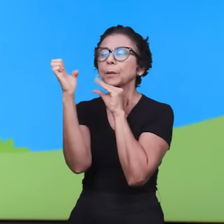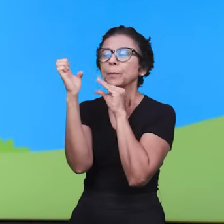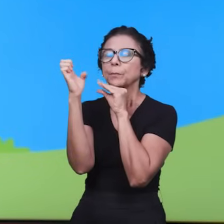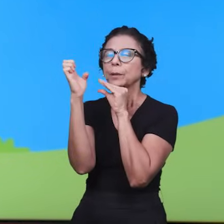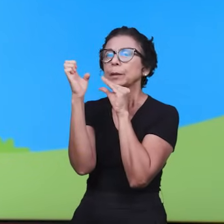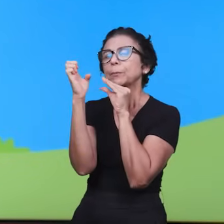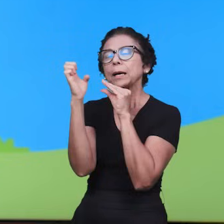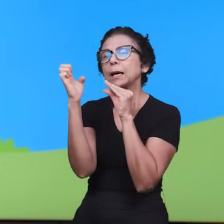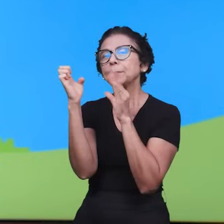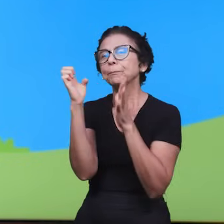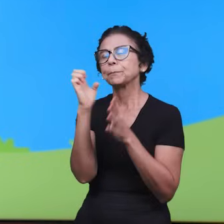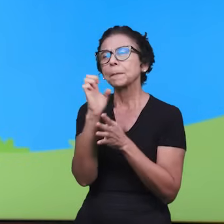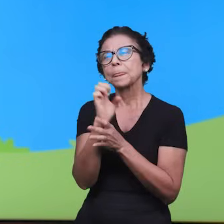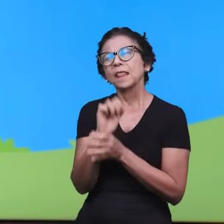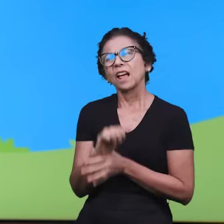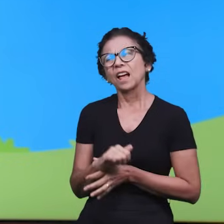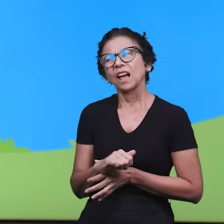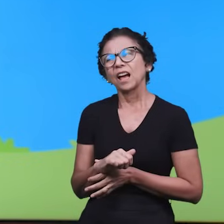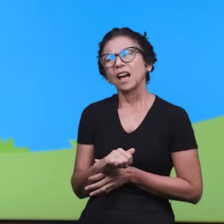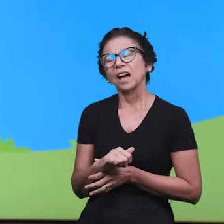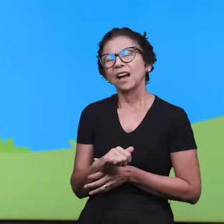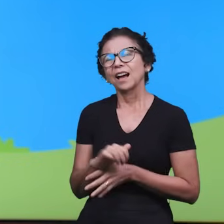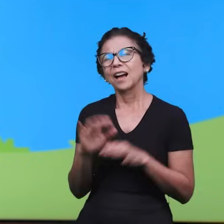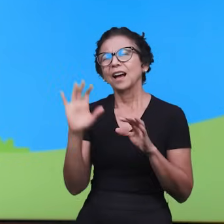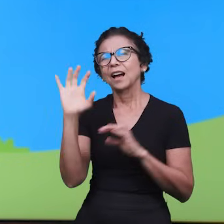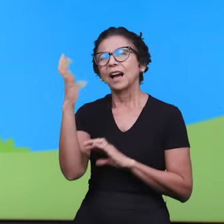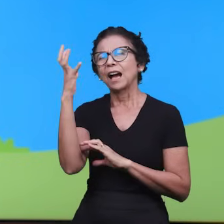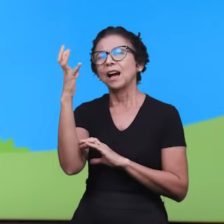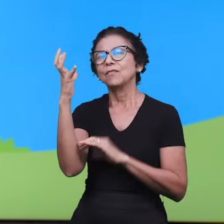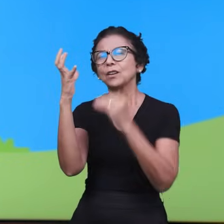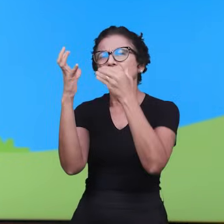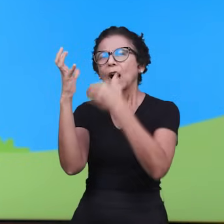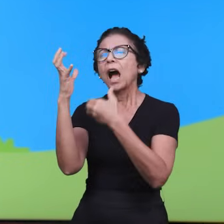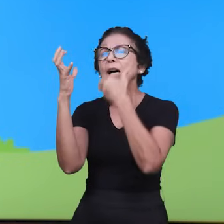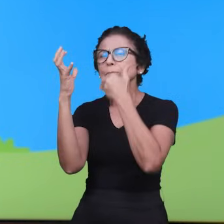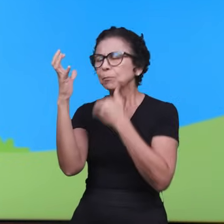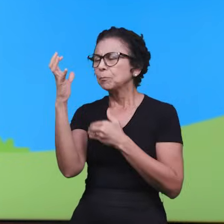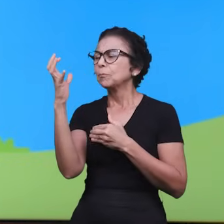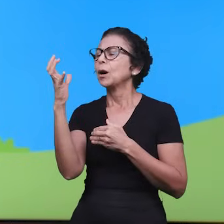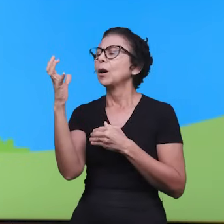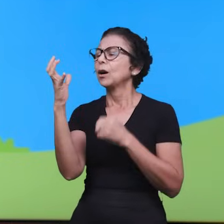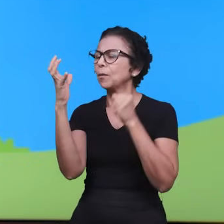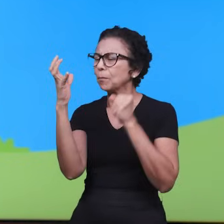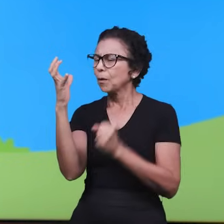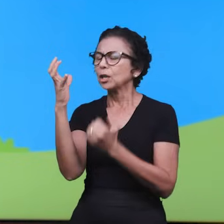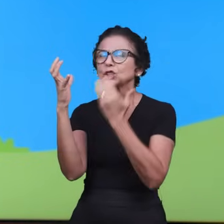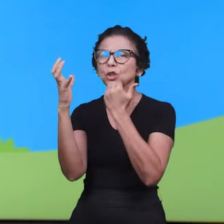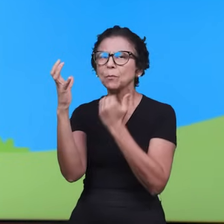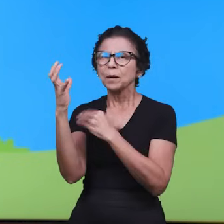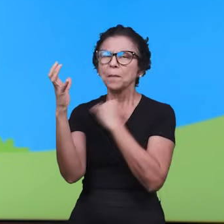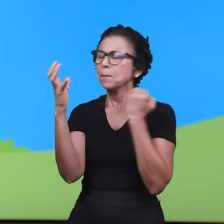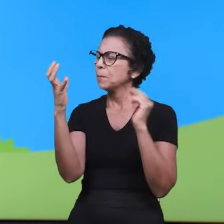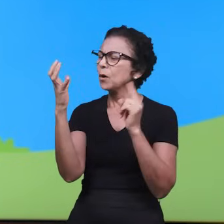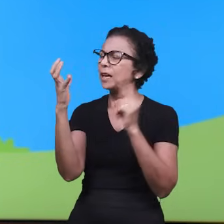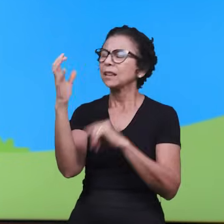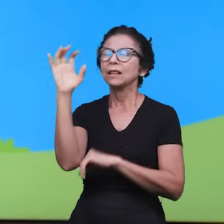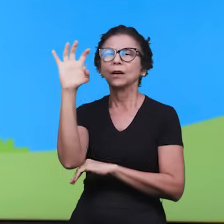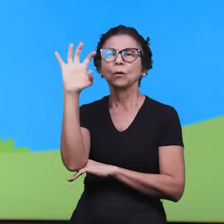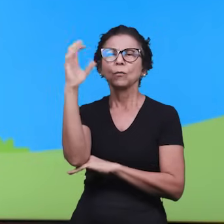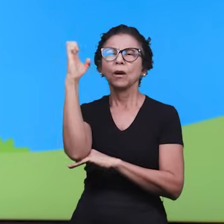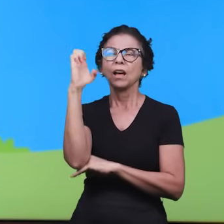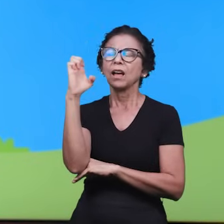da árvore que Deus disse para não comer, ela certamente não morreria. Ela ouviu